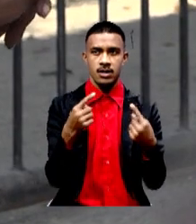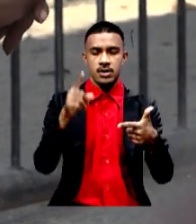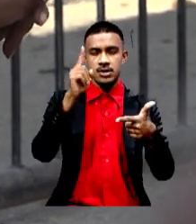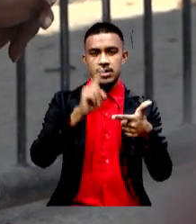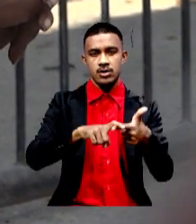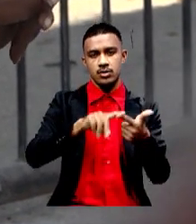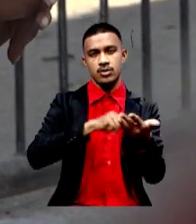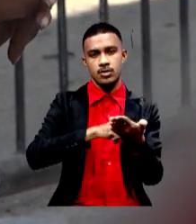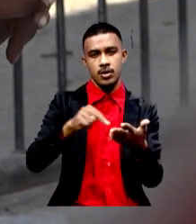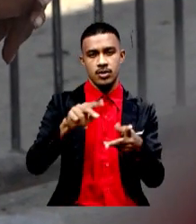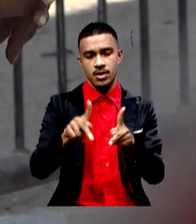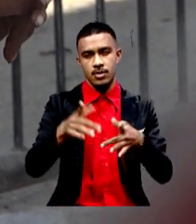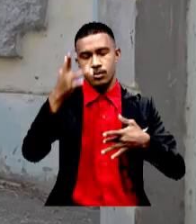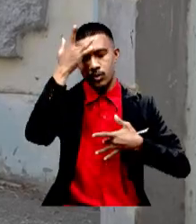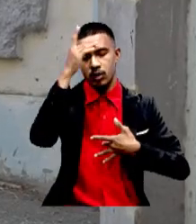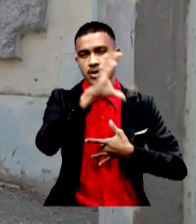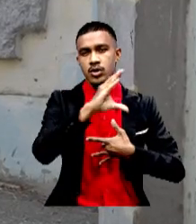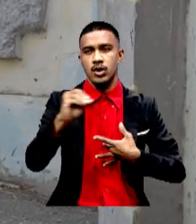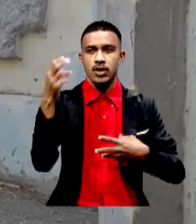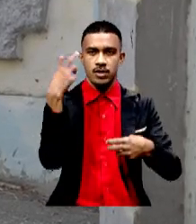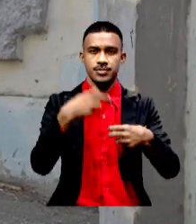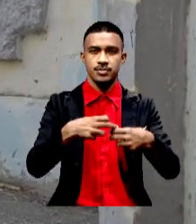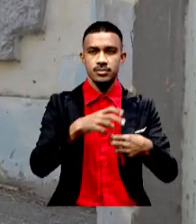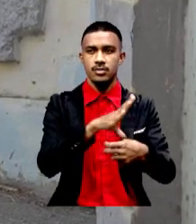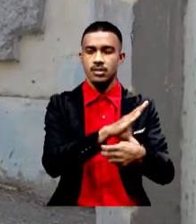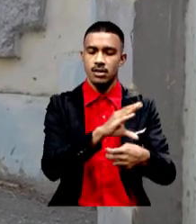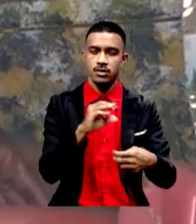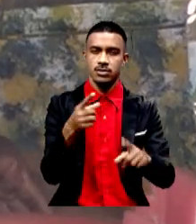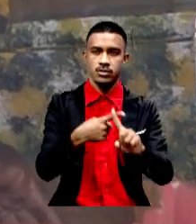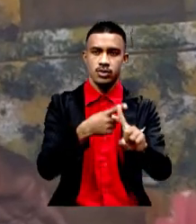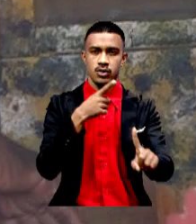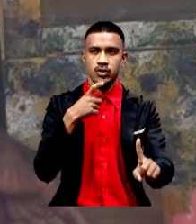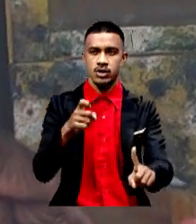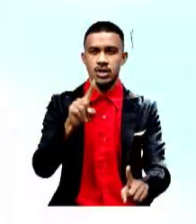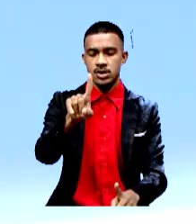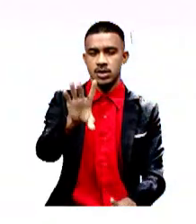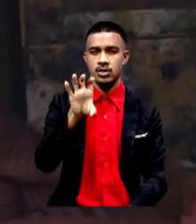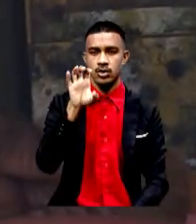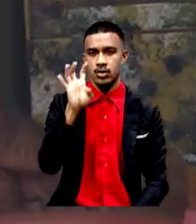número uma paciente com depressão custe 145